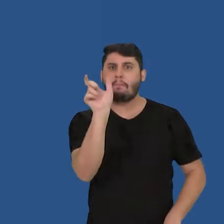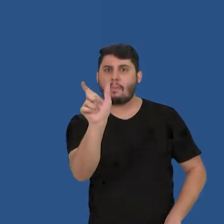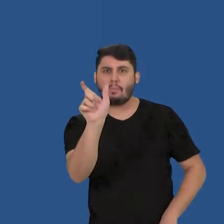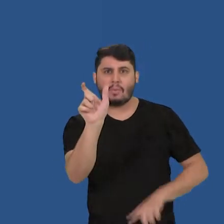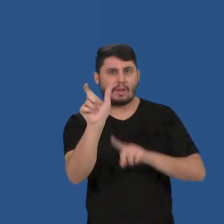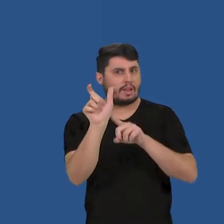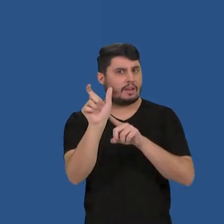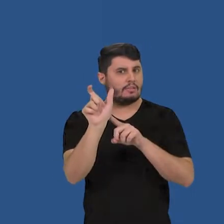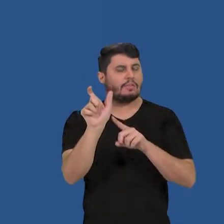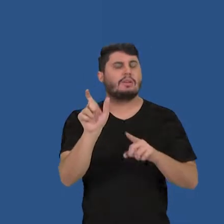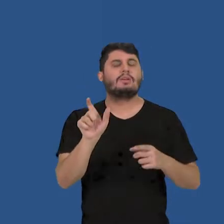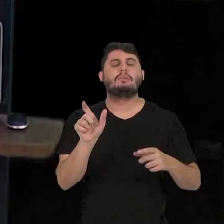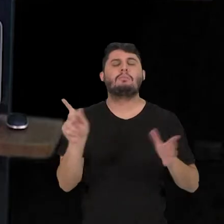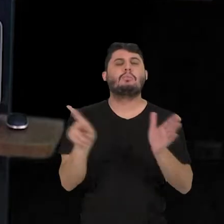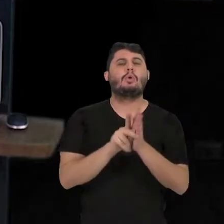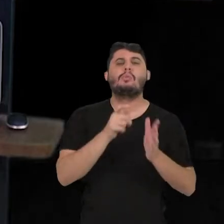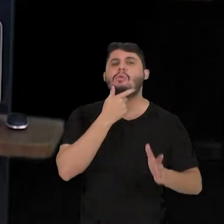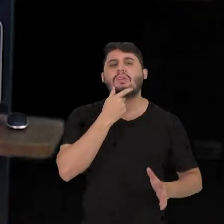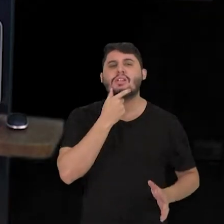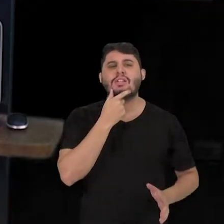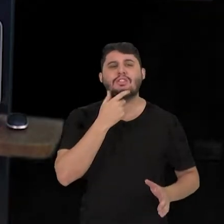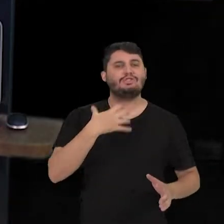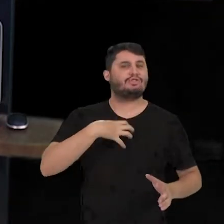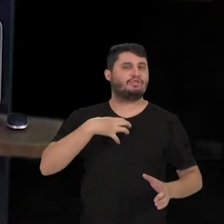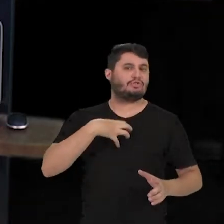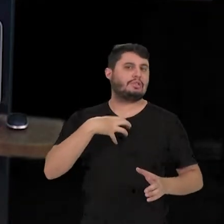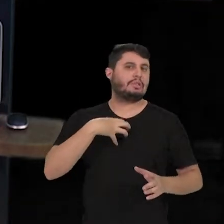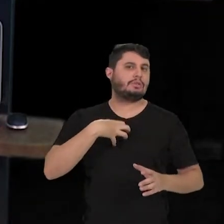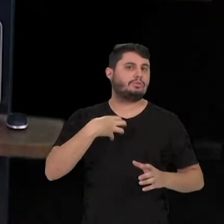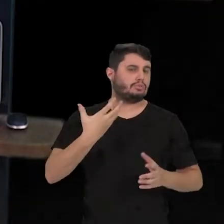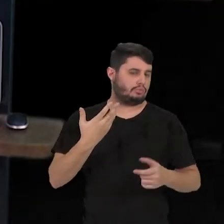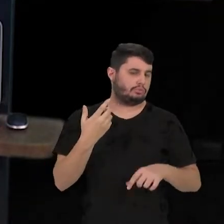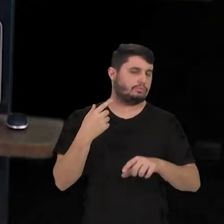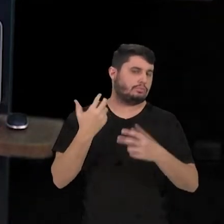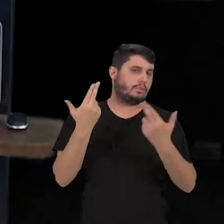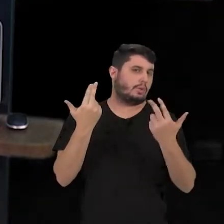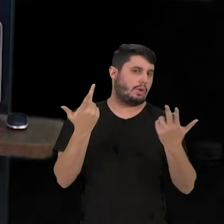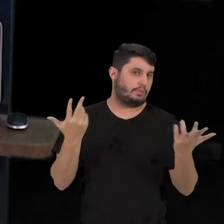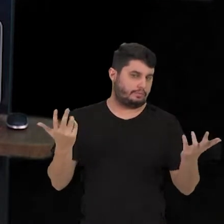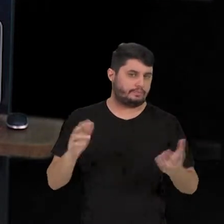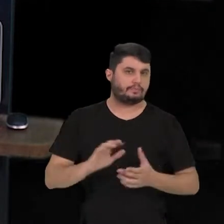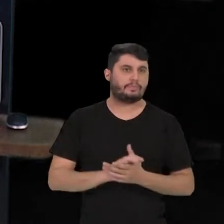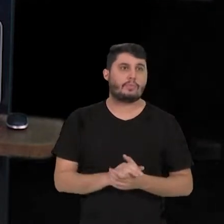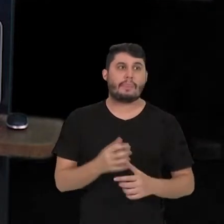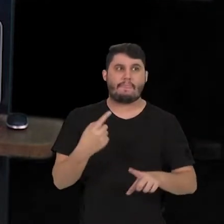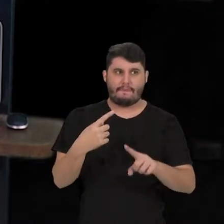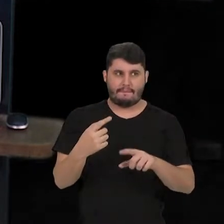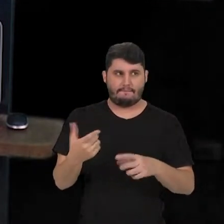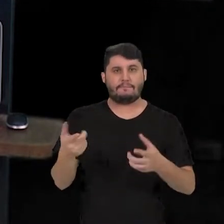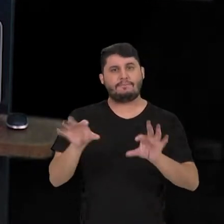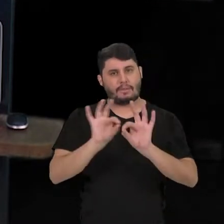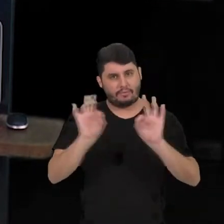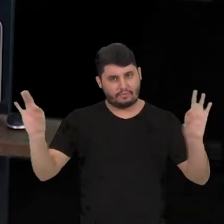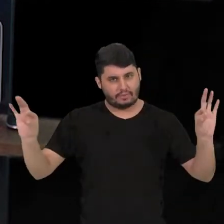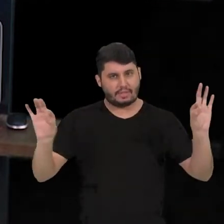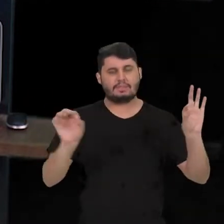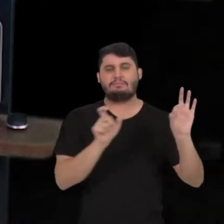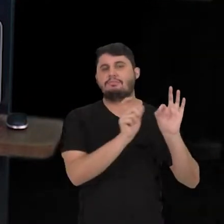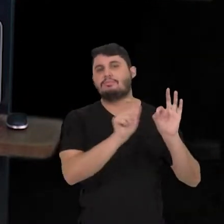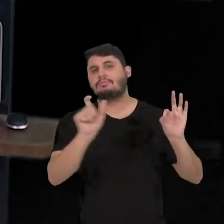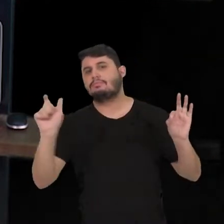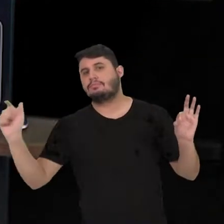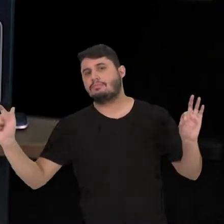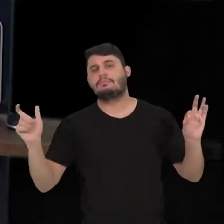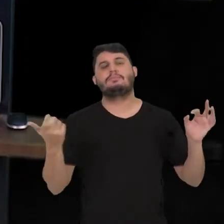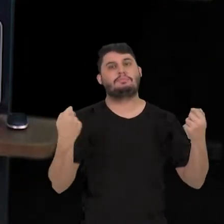tem de dizer, que é diferente do jeito que eles têm de dizer. Tá? Nesse ritmo, daqui a pouco eu vou me aposentar antes de me graduar do high school, né?